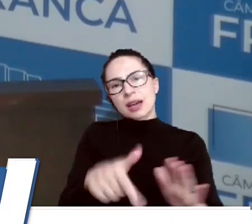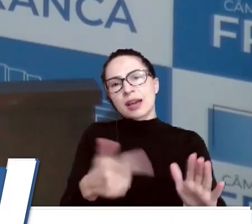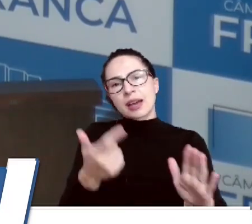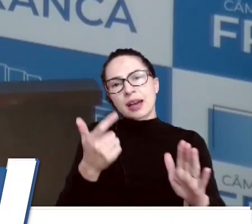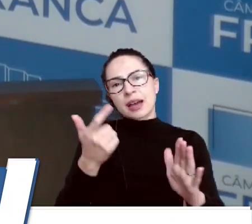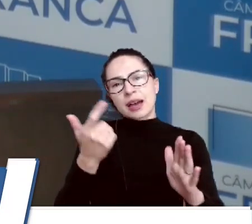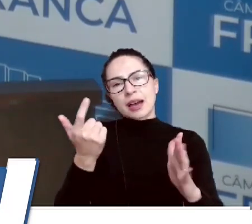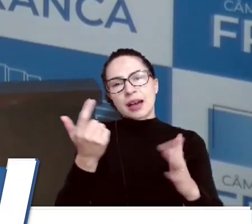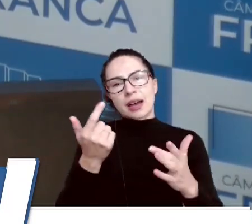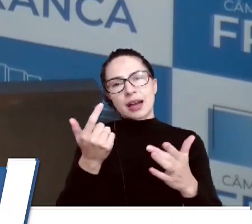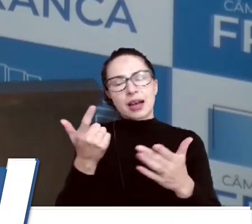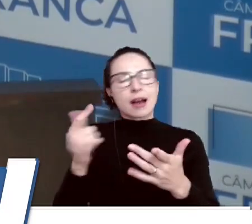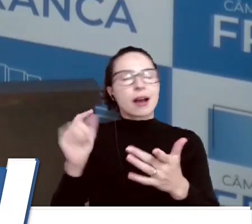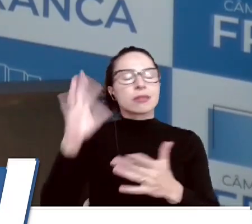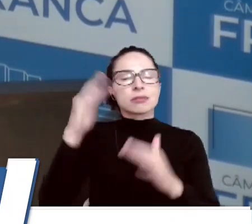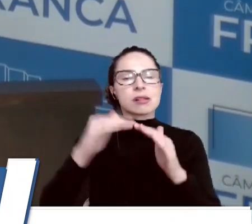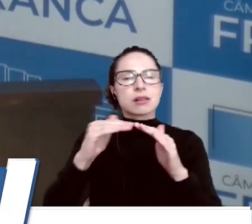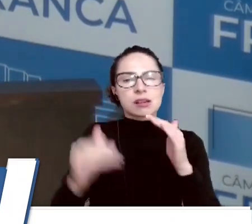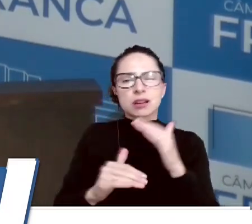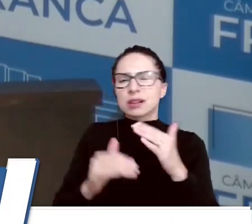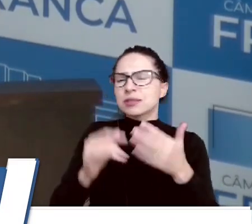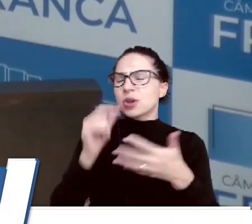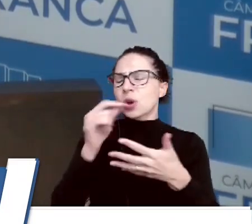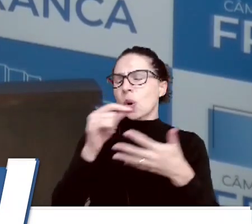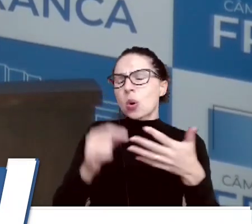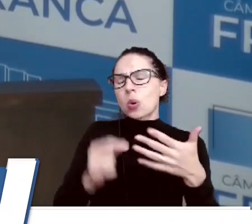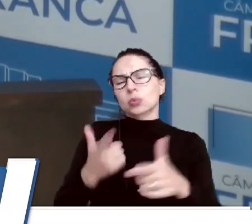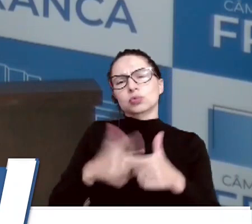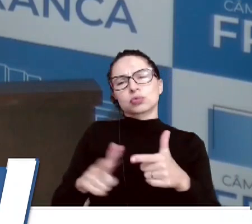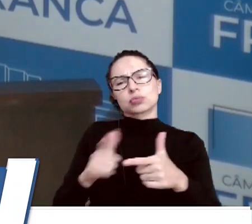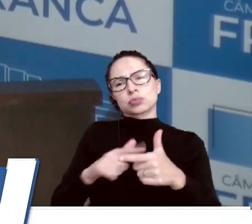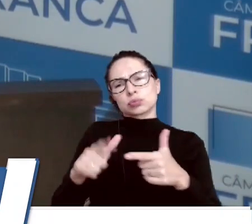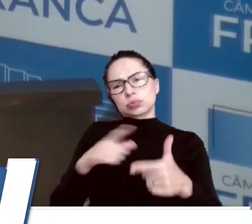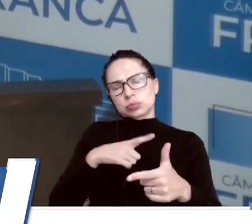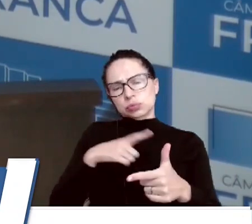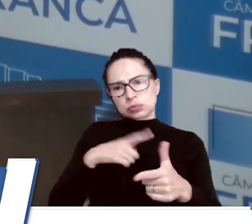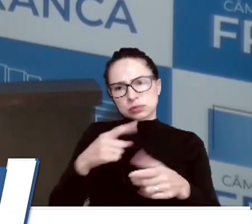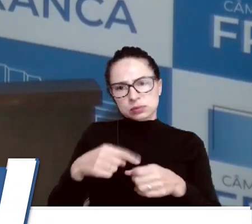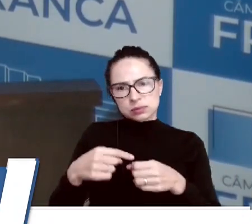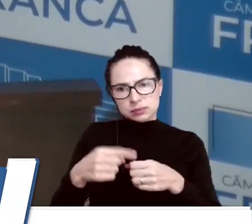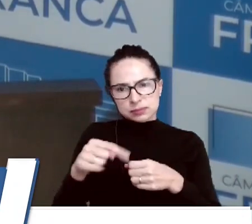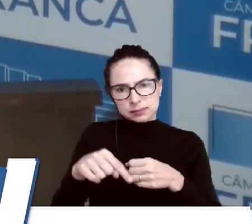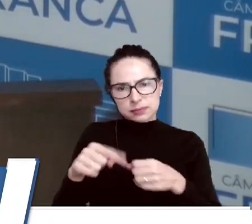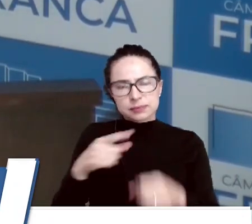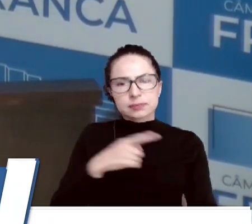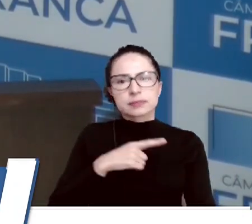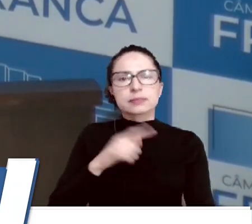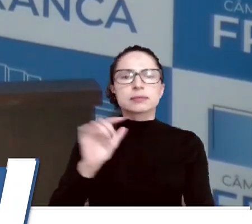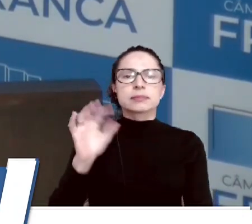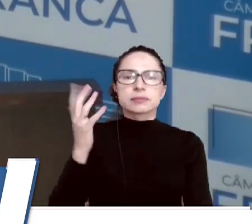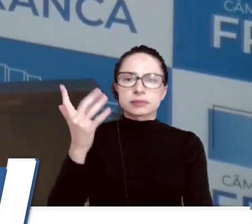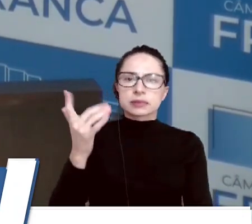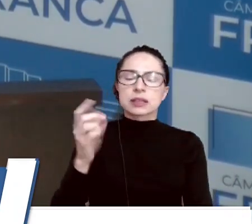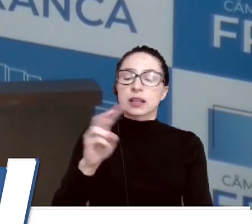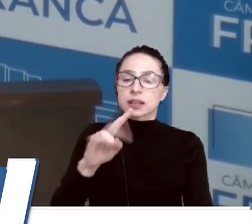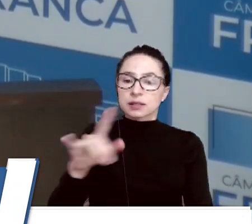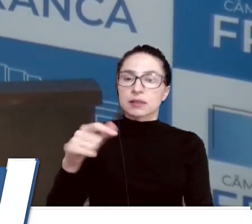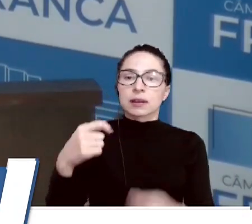portas, e de outros tantos problemas que a cidade precisa e terá que